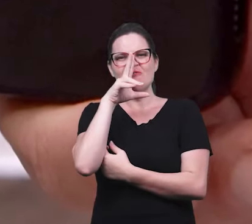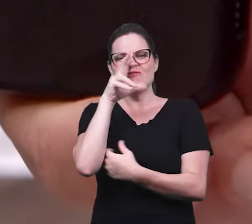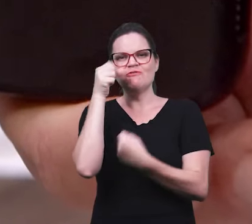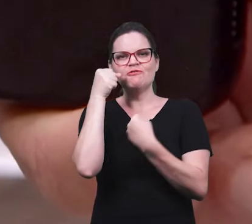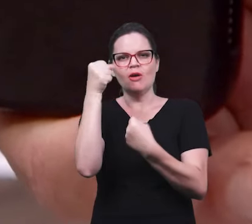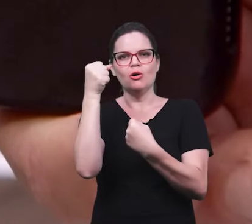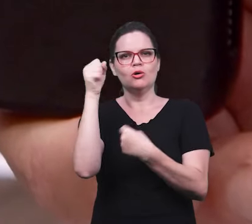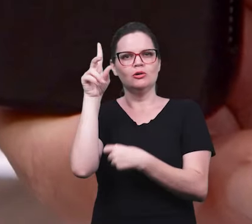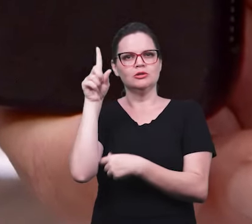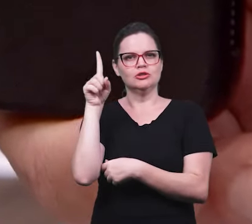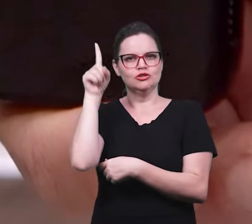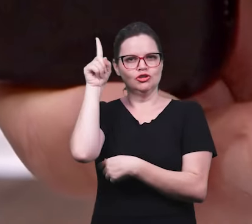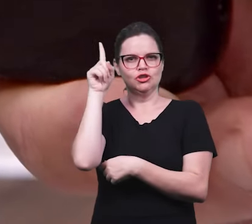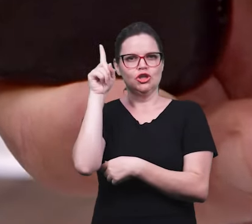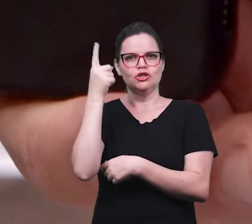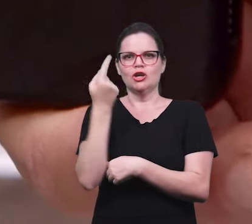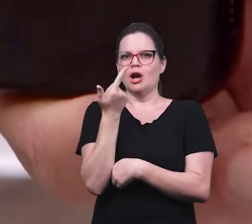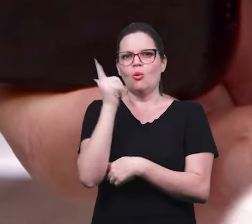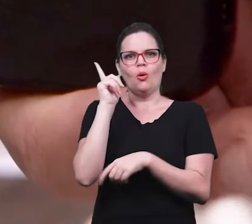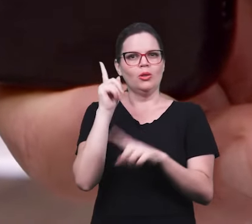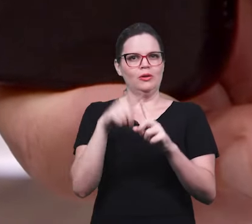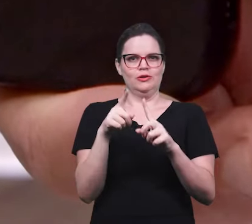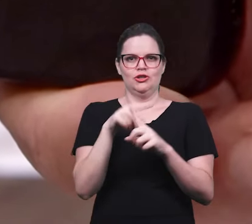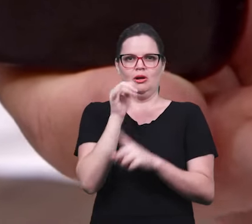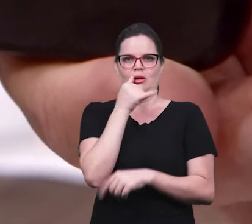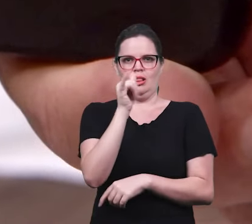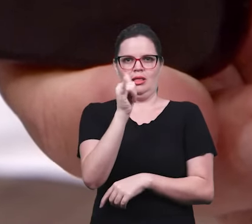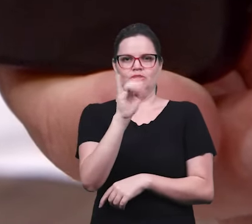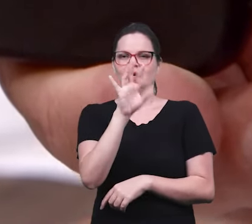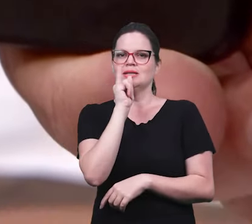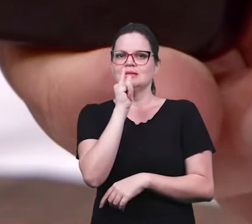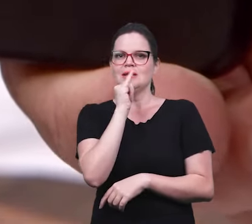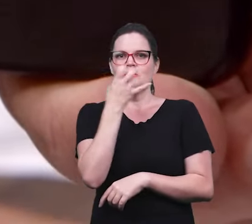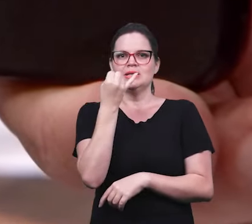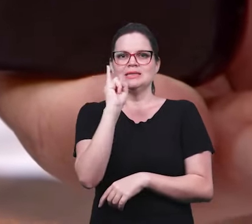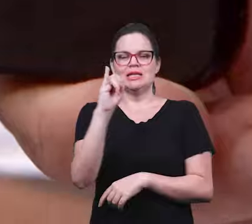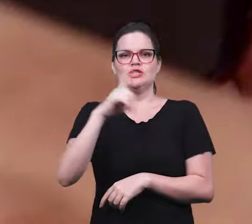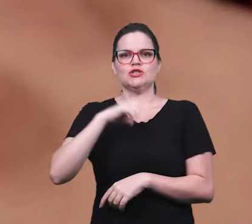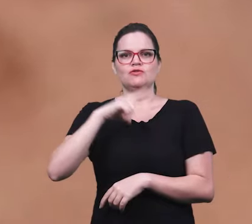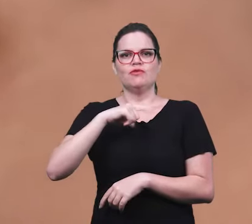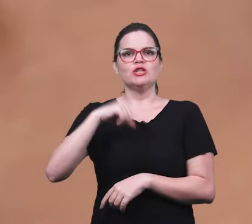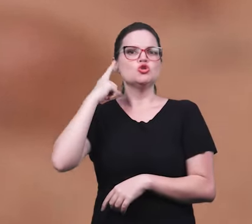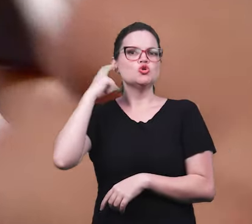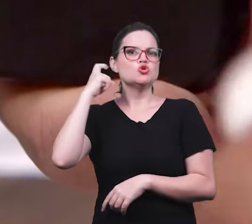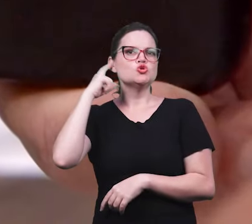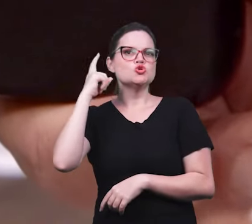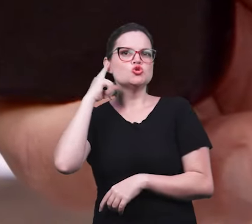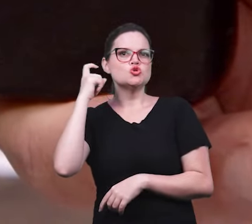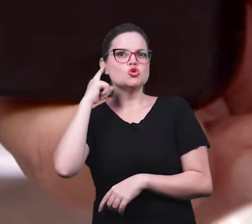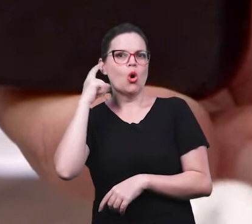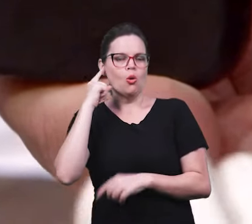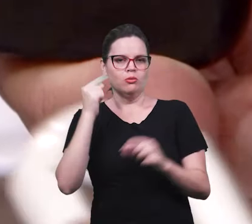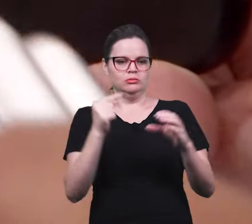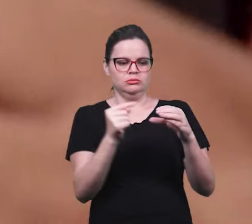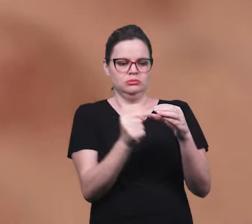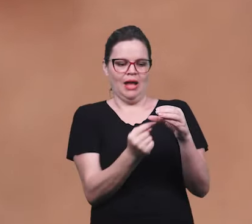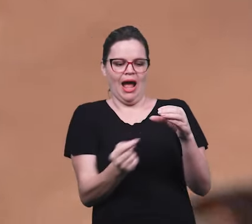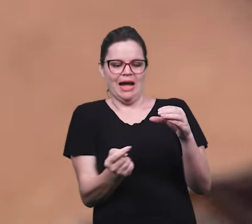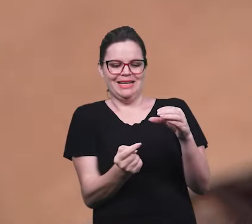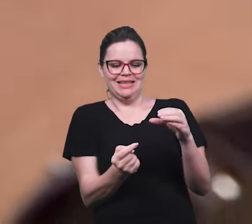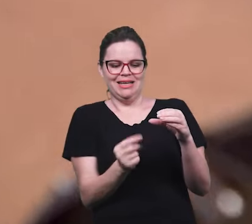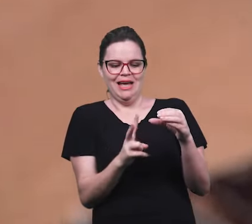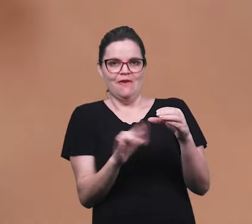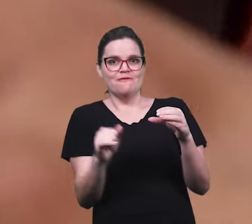é um quarto estado da matéria. Se a gente, por exemplo, colocar um áudio para passar aqui no som, esse áudio vai sair aqui em cima, que ele